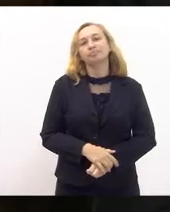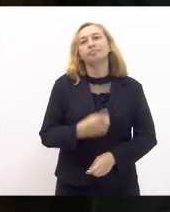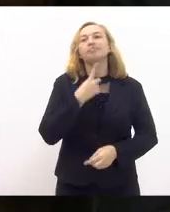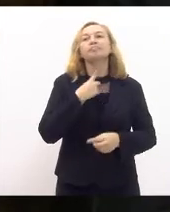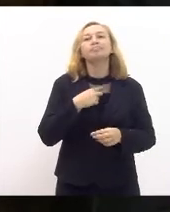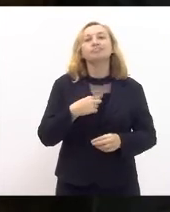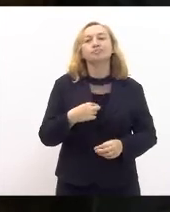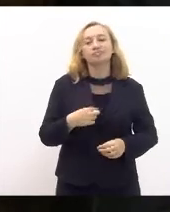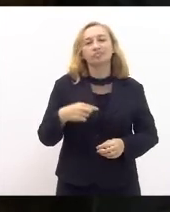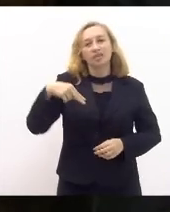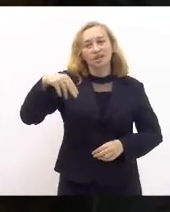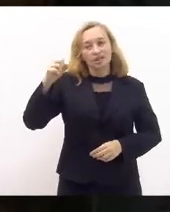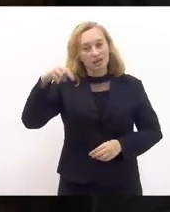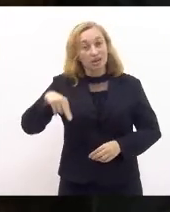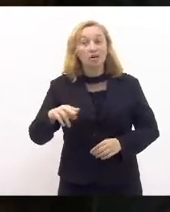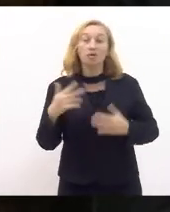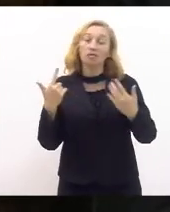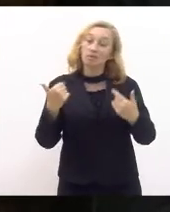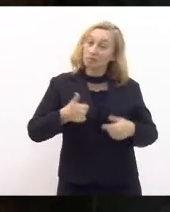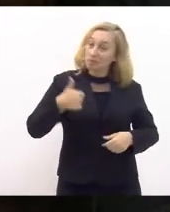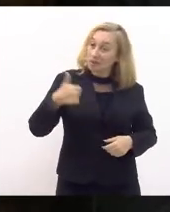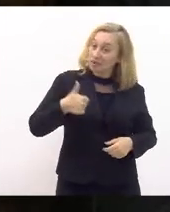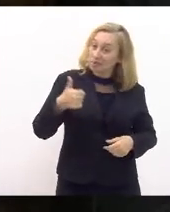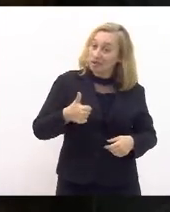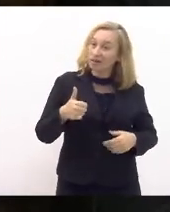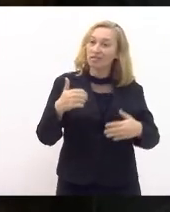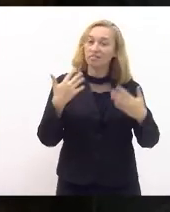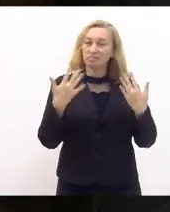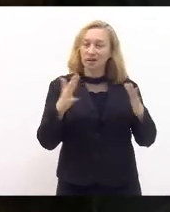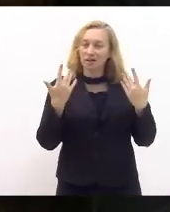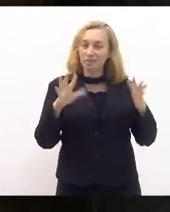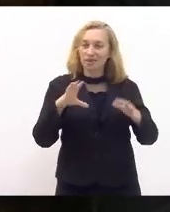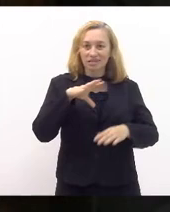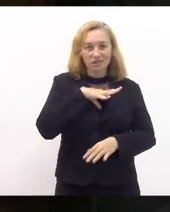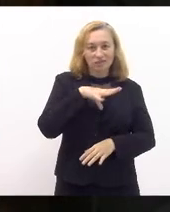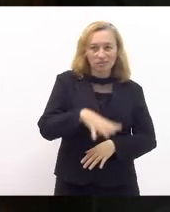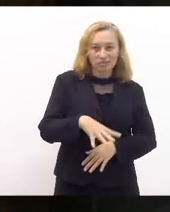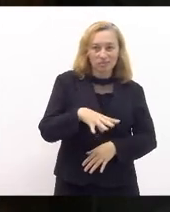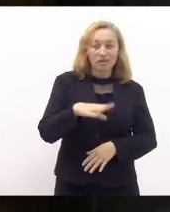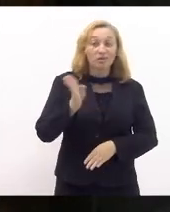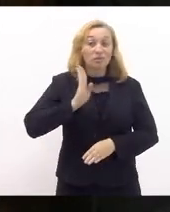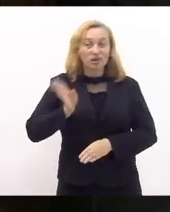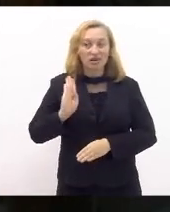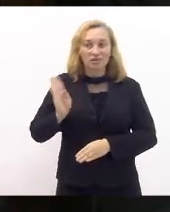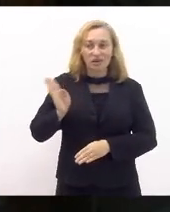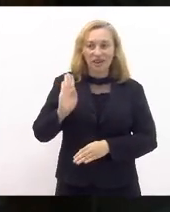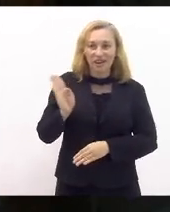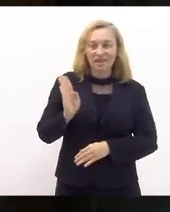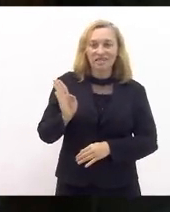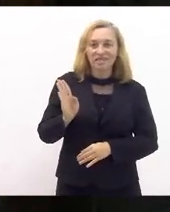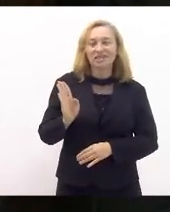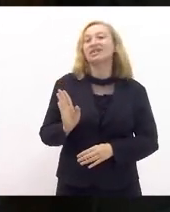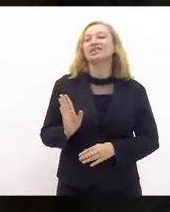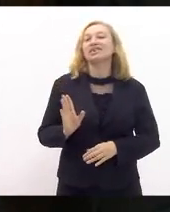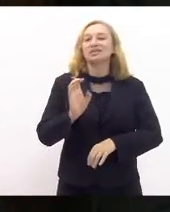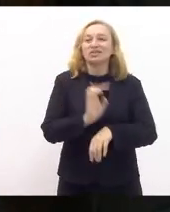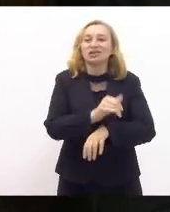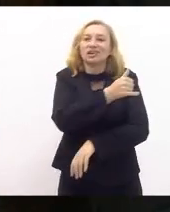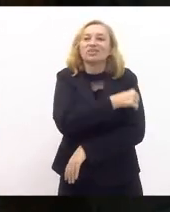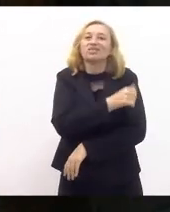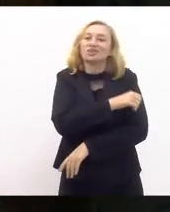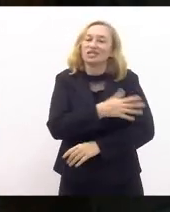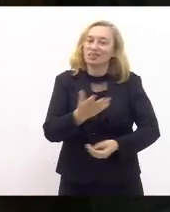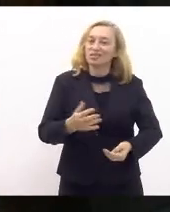Nelson, primeiro saudações alvinegras, mas não vascaínas, saudações de botafoguenses, os clubes mais irmãos do Estado do Rio de